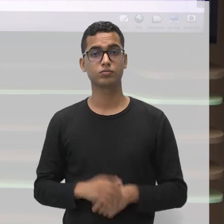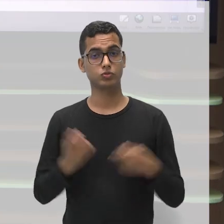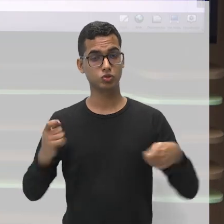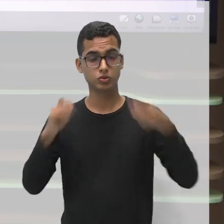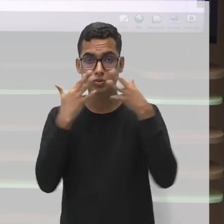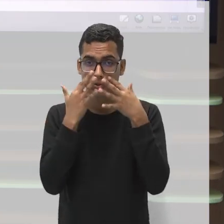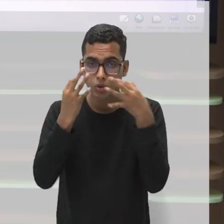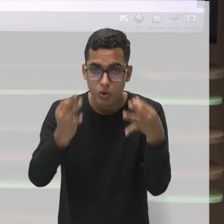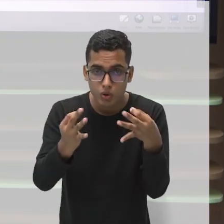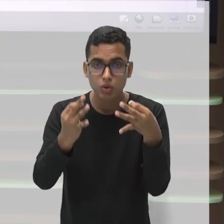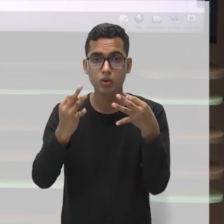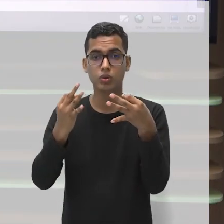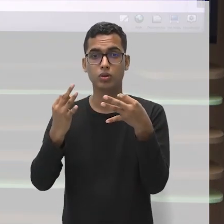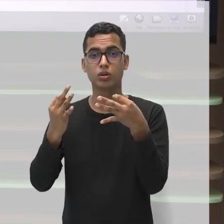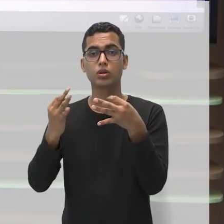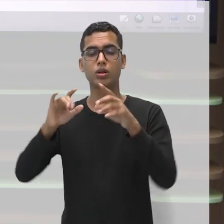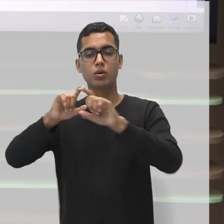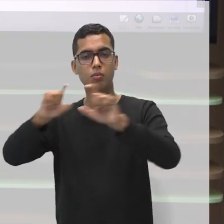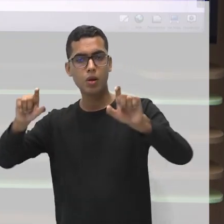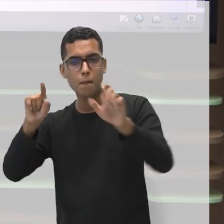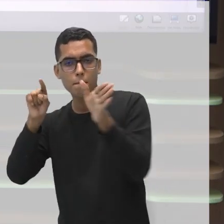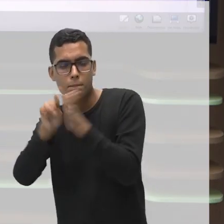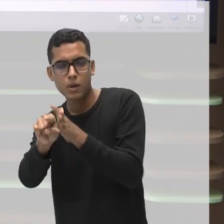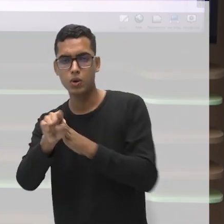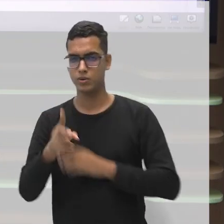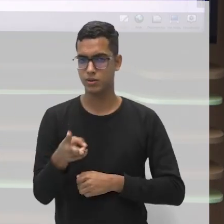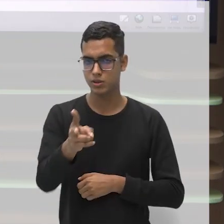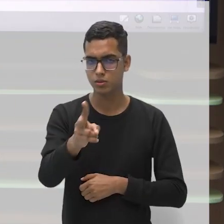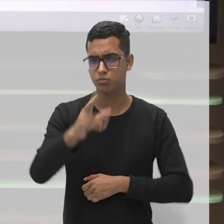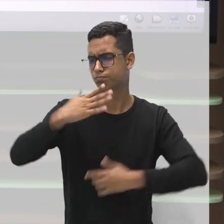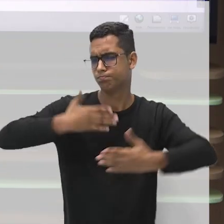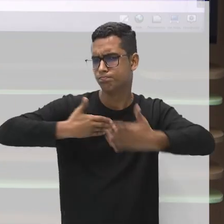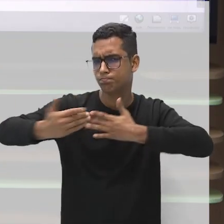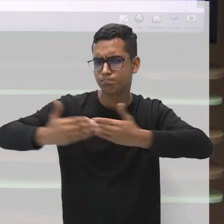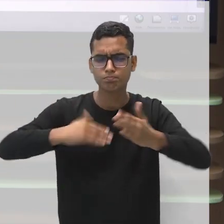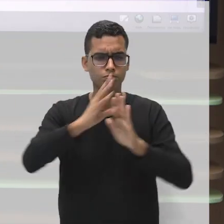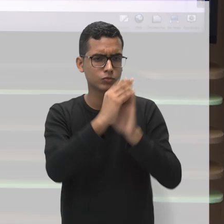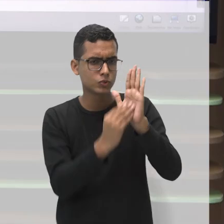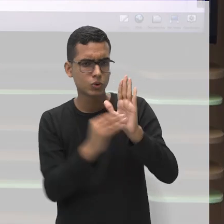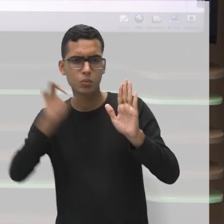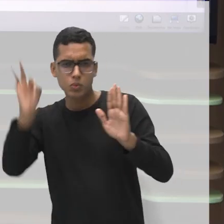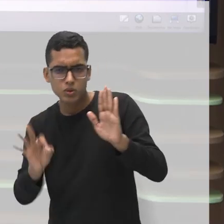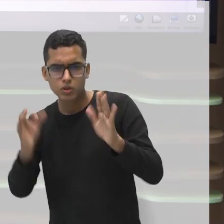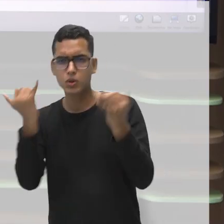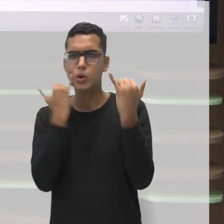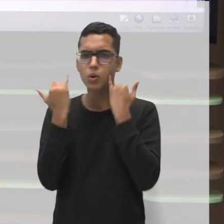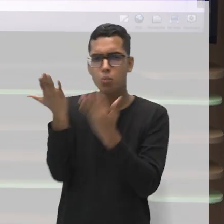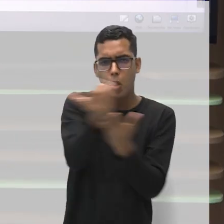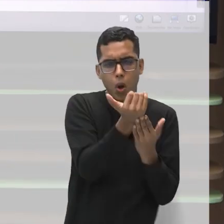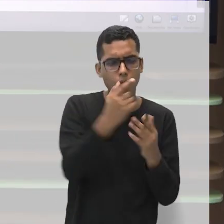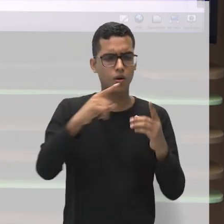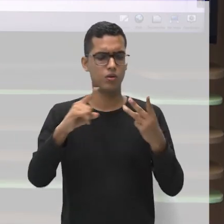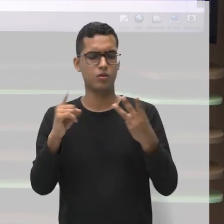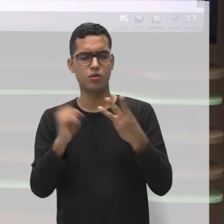prestar atenção no comando da questão, independente do conteúdo, porcentagem, tratamento da informação,